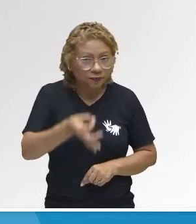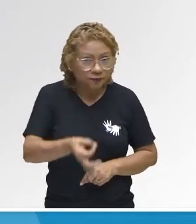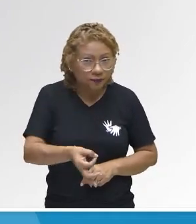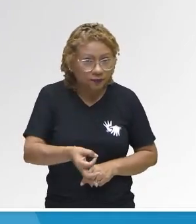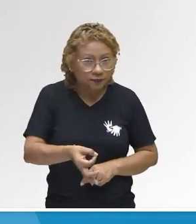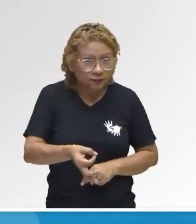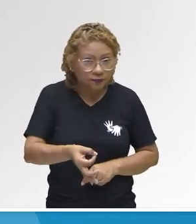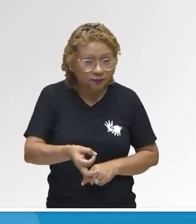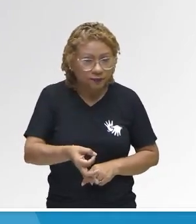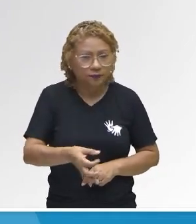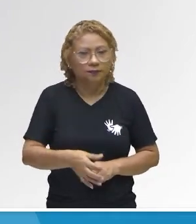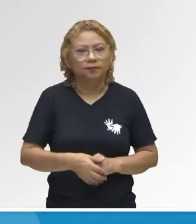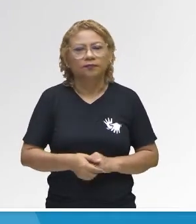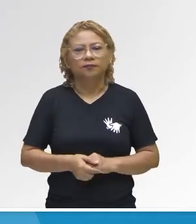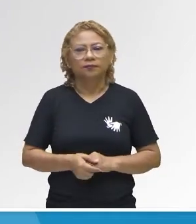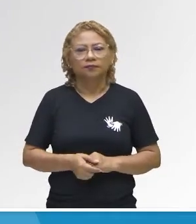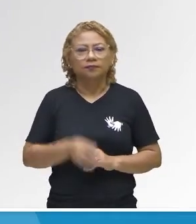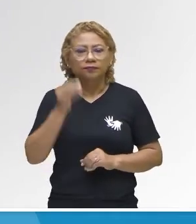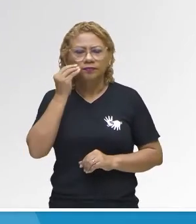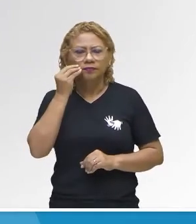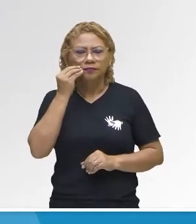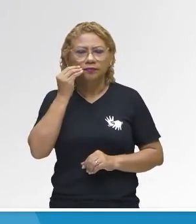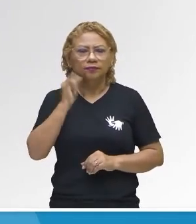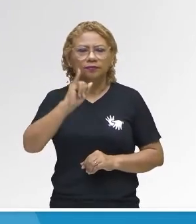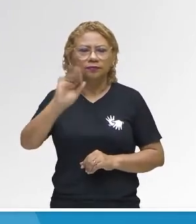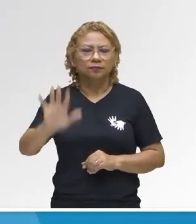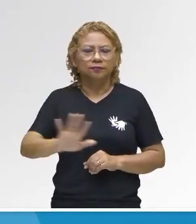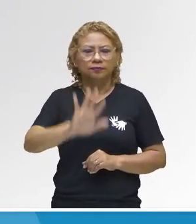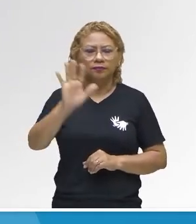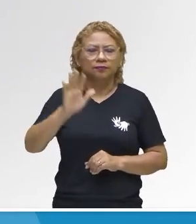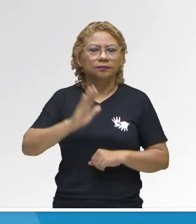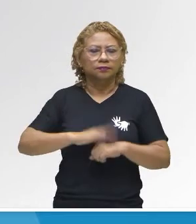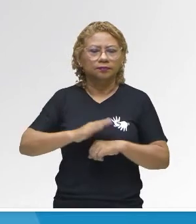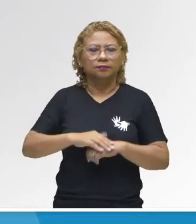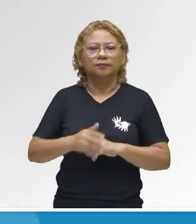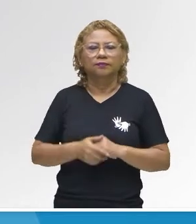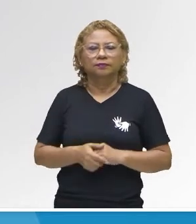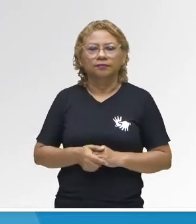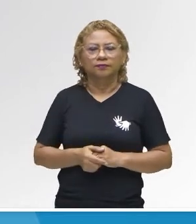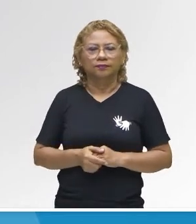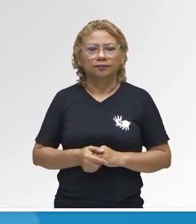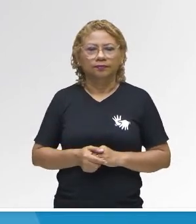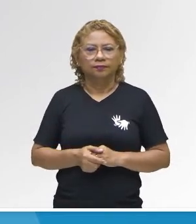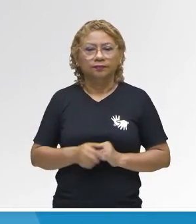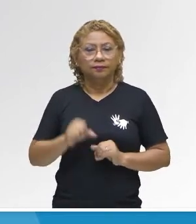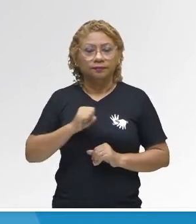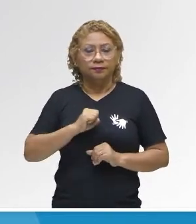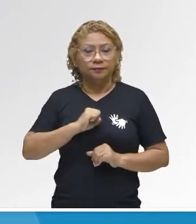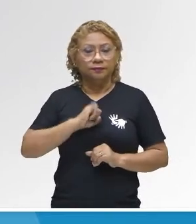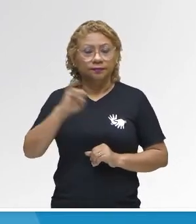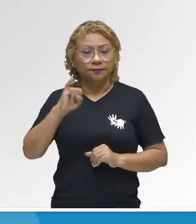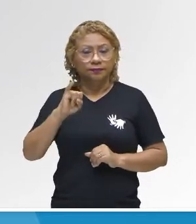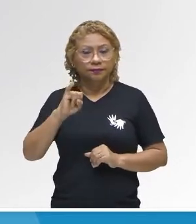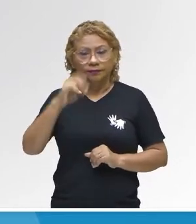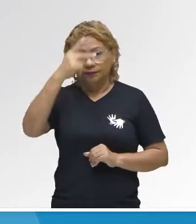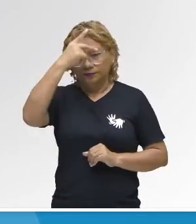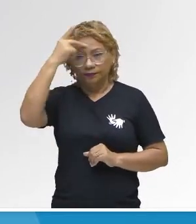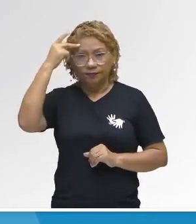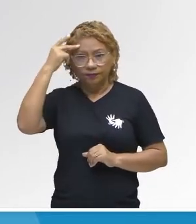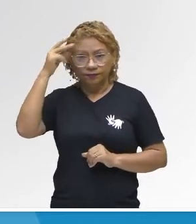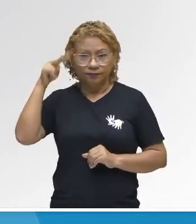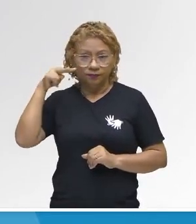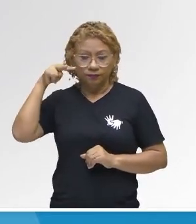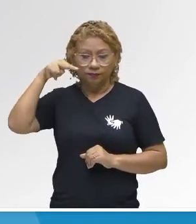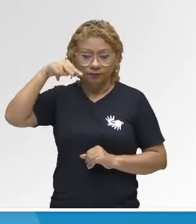observador. Dá uma olhadinha nessa imagem aí, para você ver que interessante, ó. Se eu olhar essa imagem de cima para baixo,